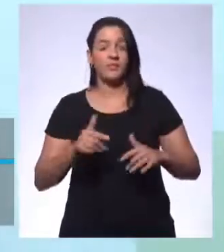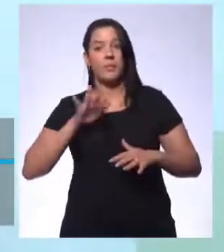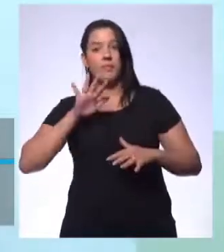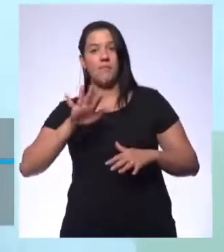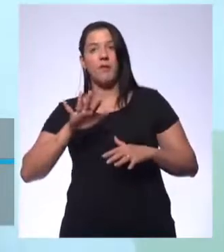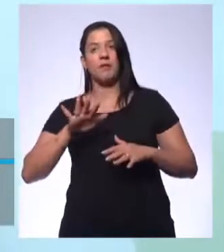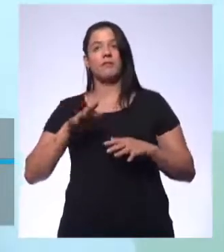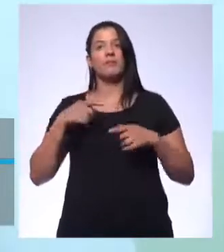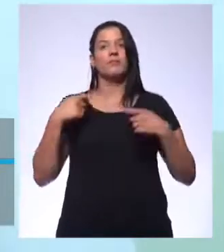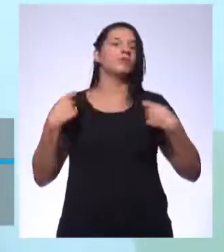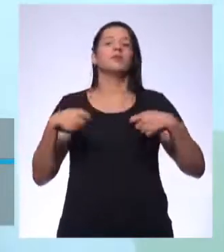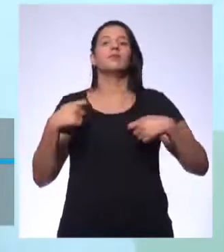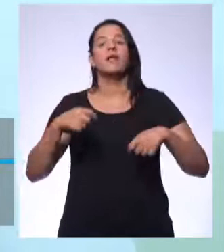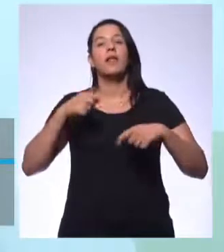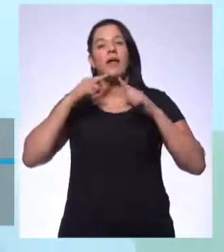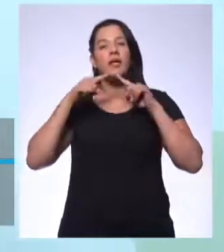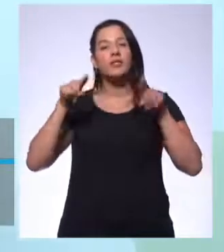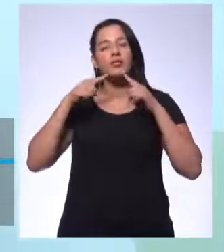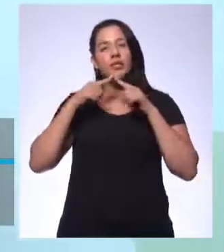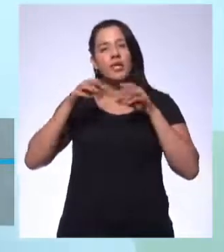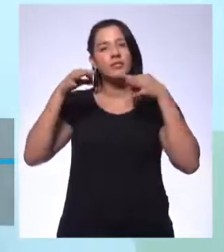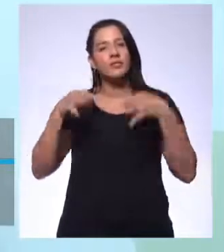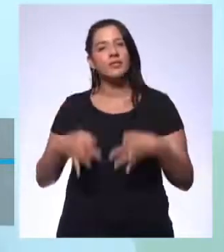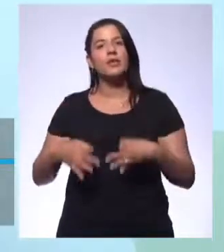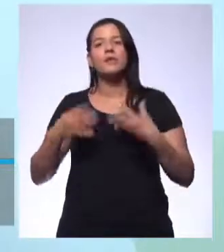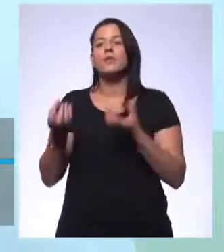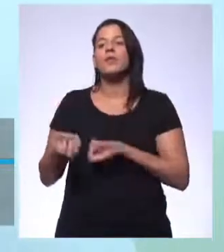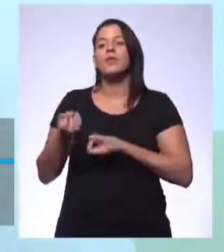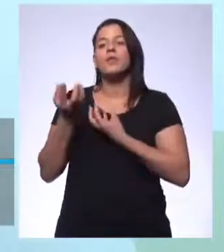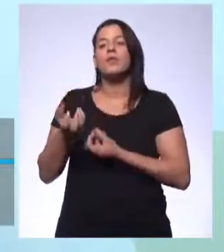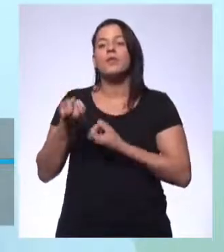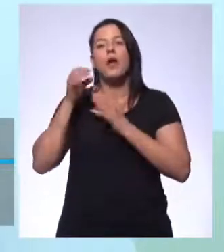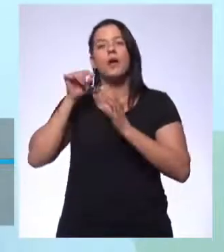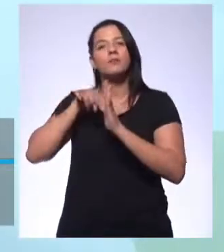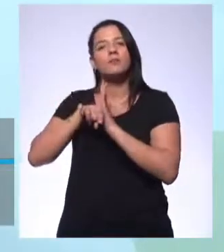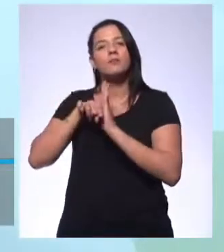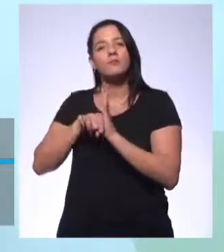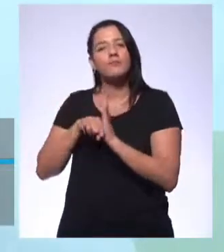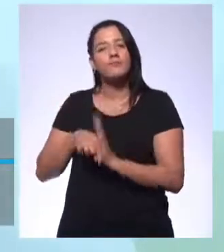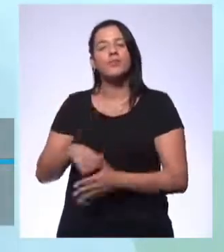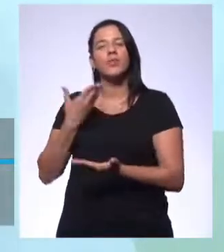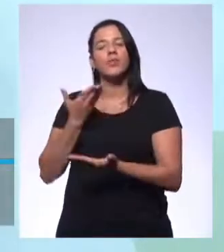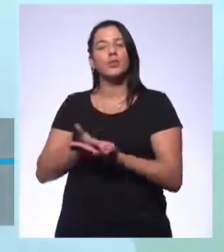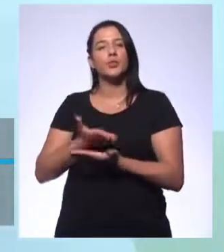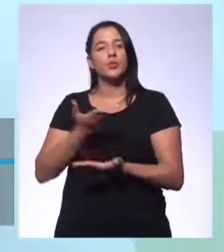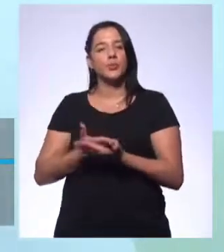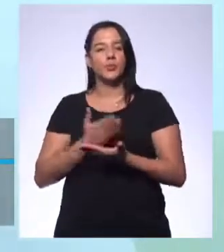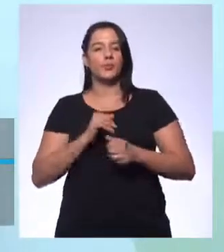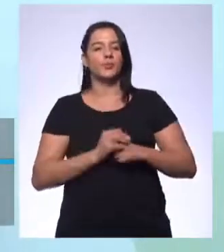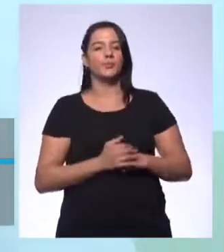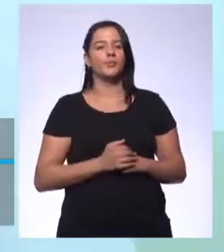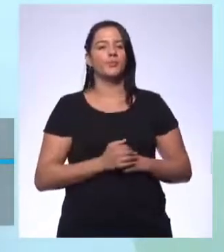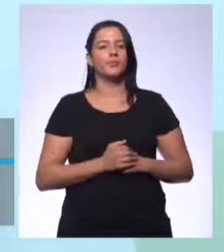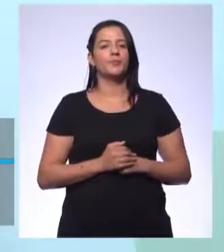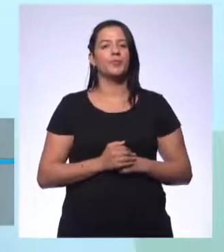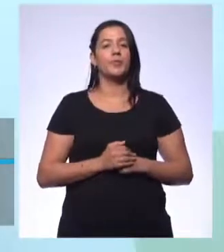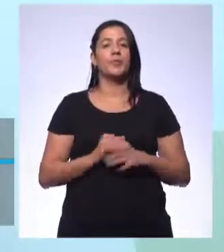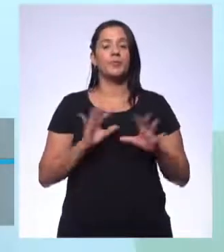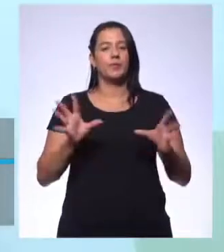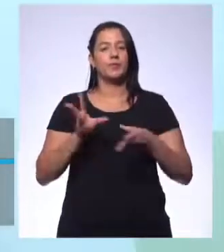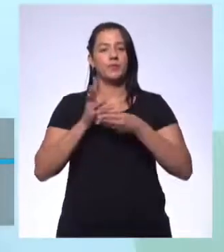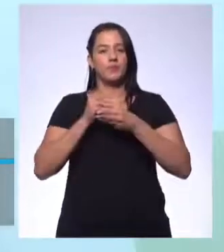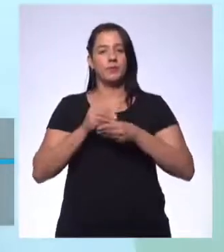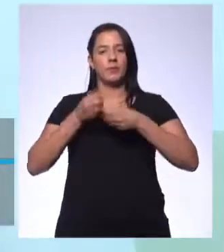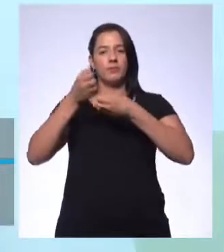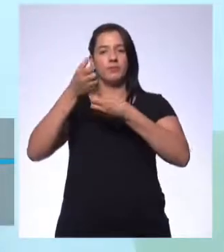para você fazer uma resenha comentária, você tem que ter dados, você tem que pesquisar, você tem que estudar. E para complementar a nossa fala, eu